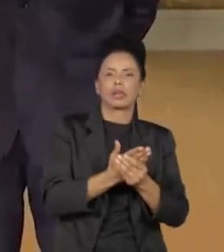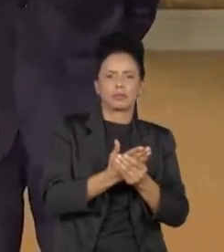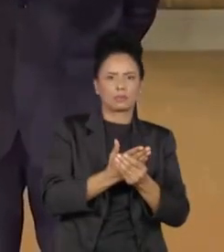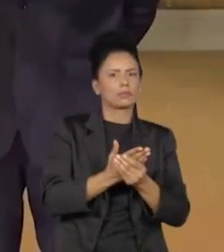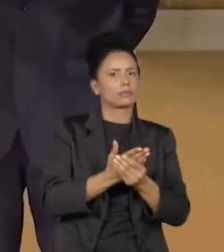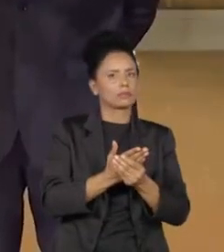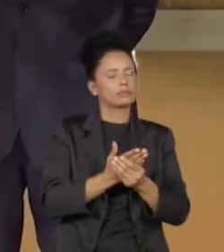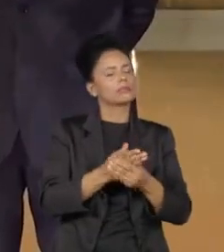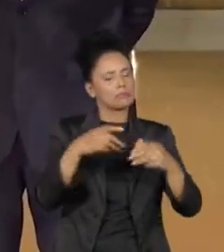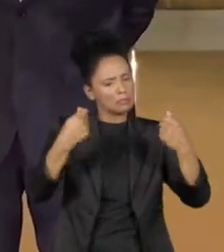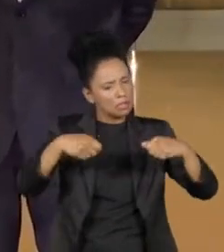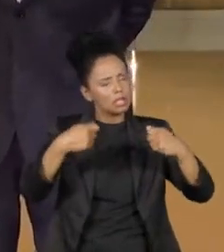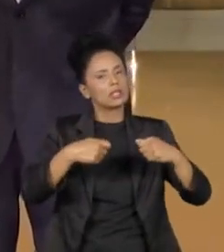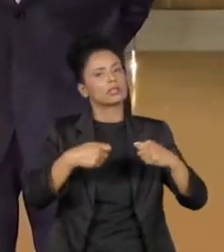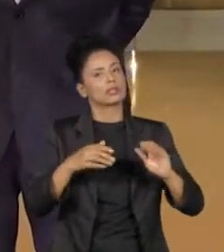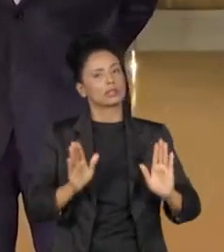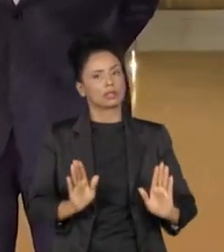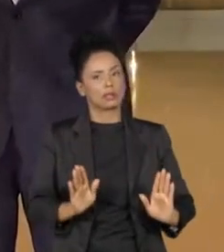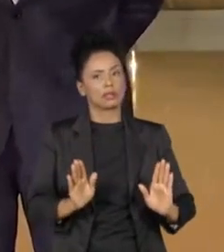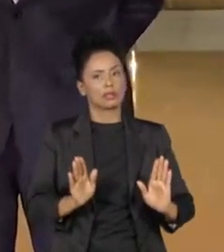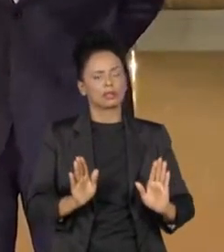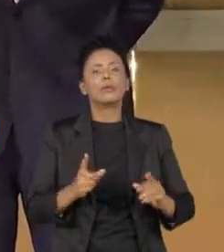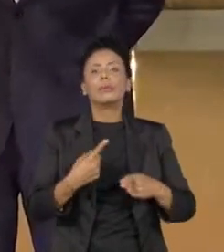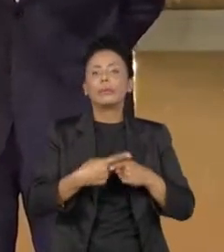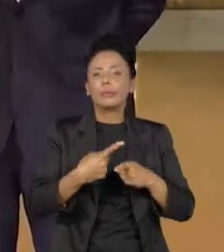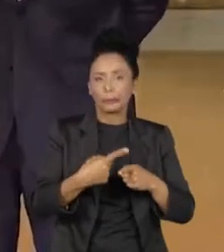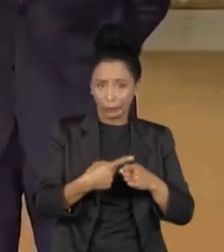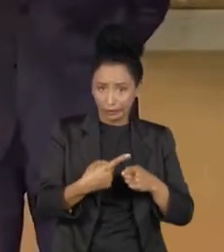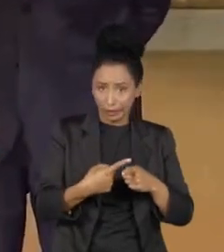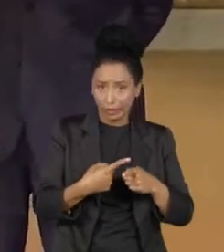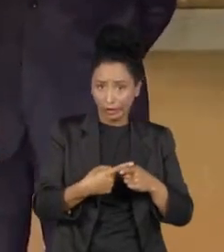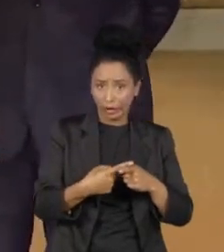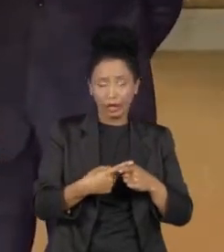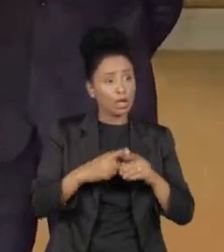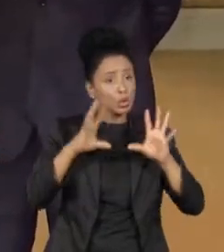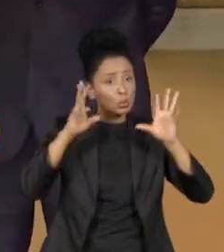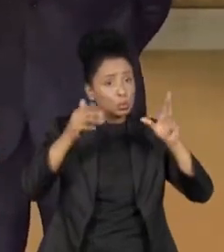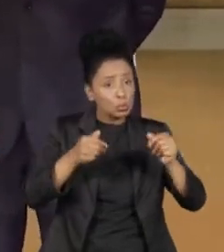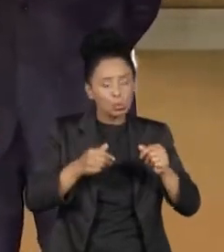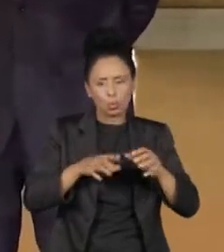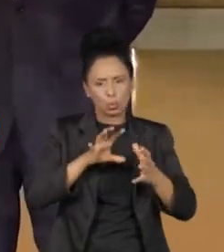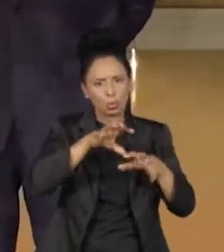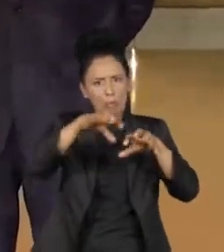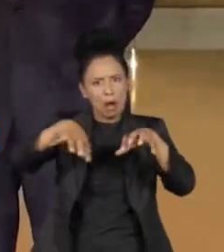para fazer valer aquilo que as nossas auditorias